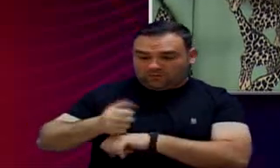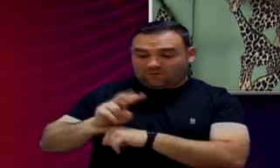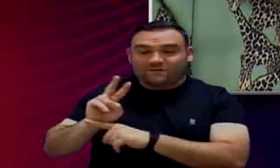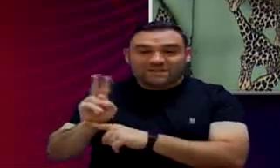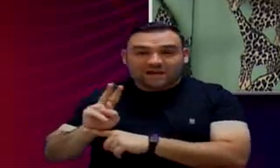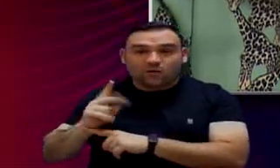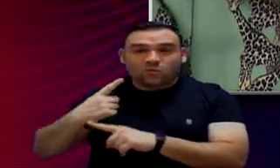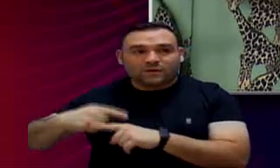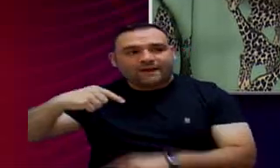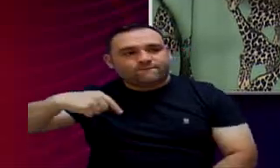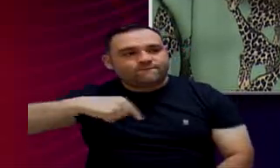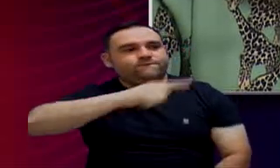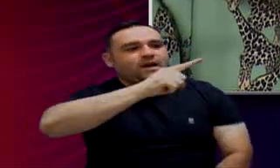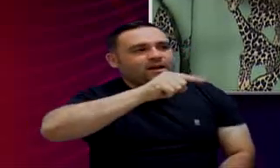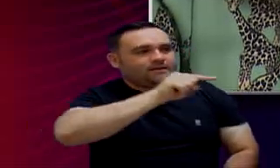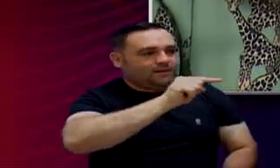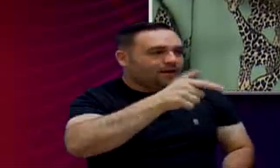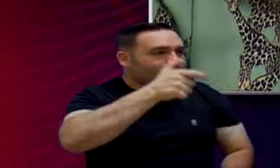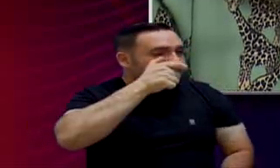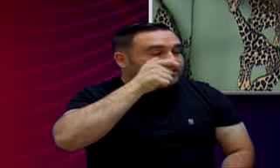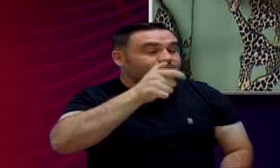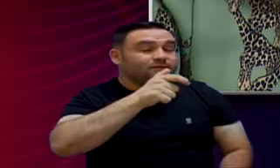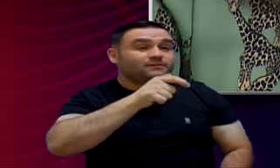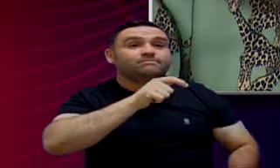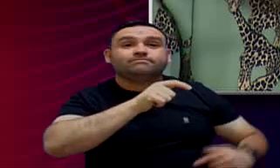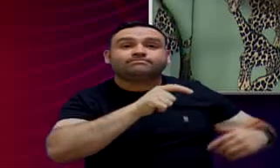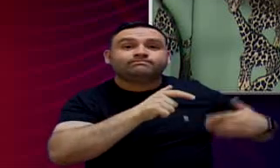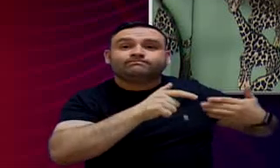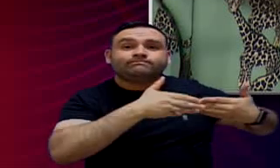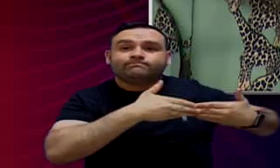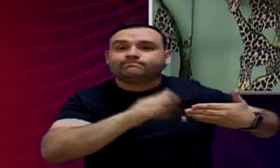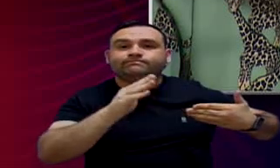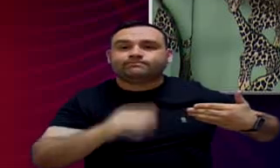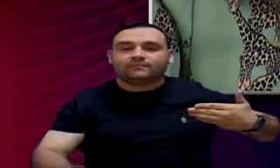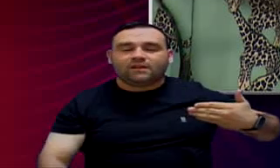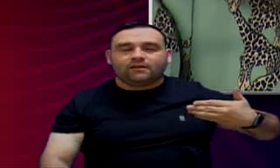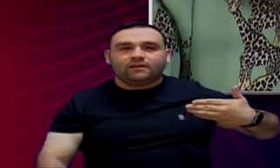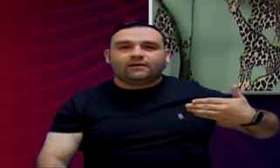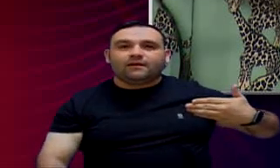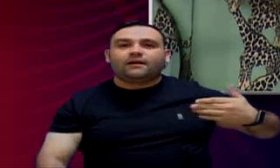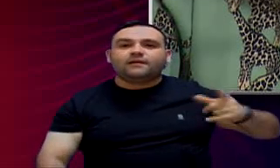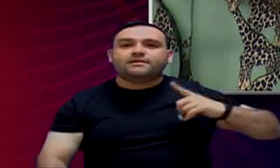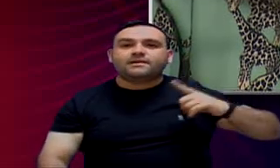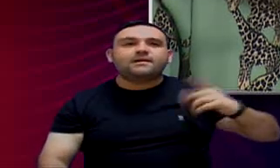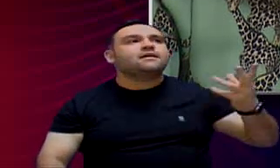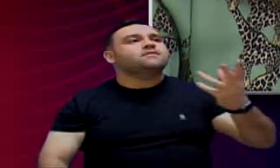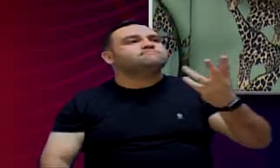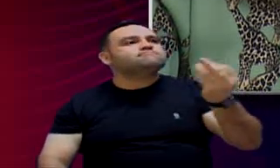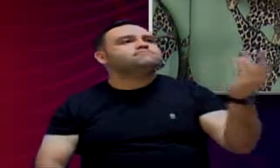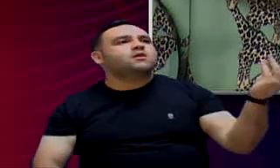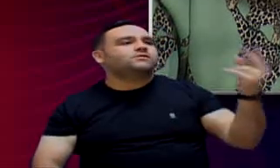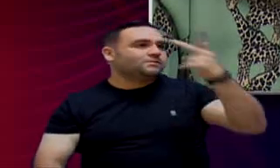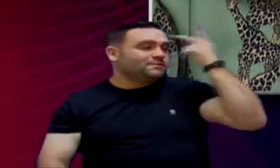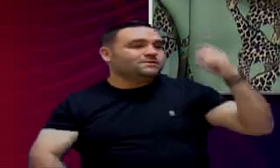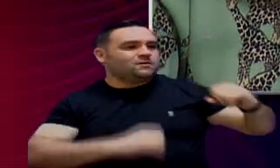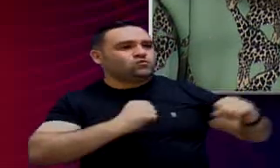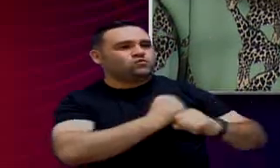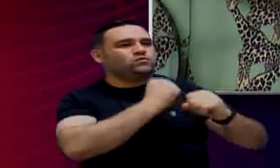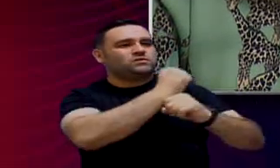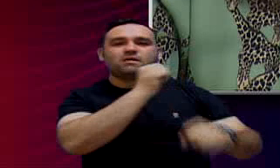fiscal para ir até o local causa essa essa abertura para que muitos